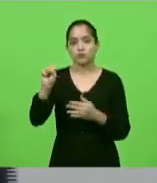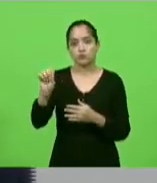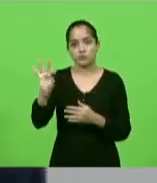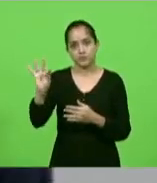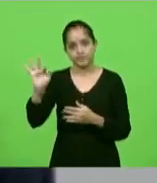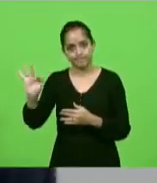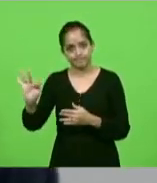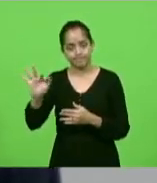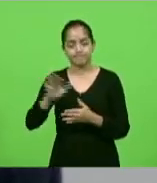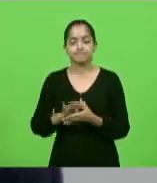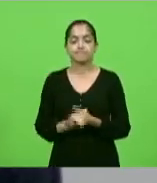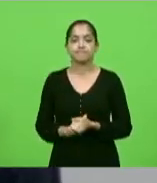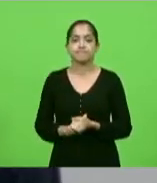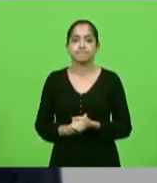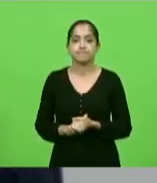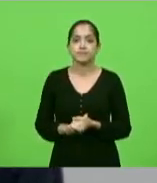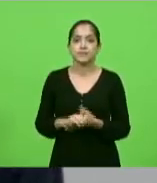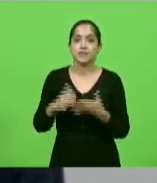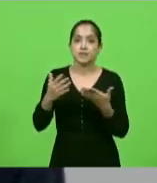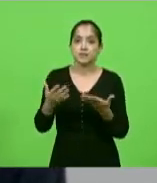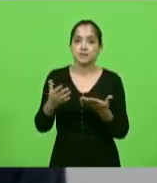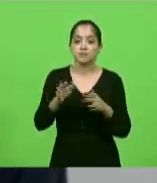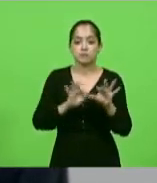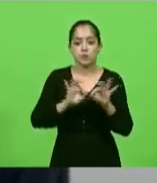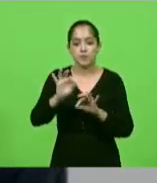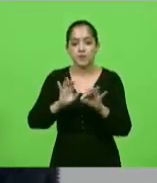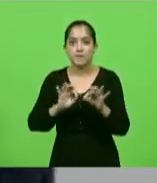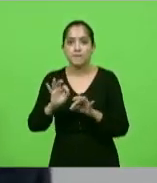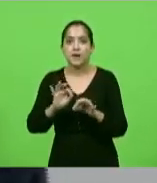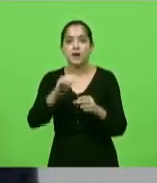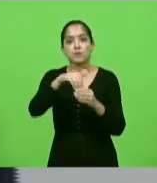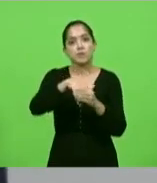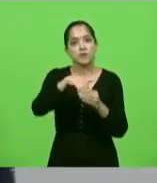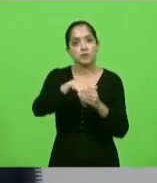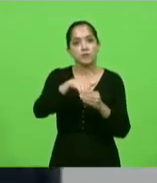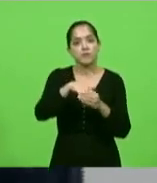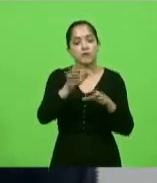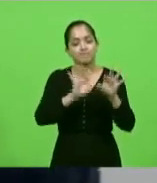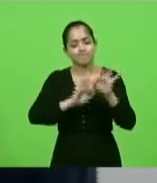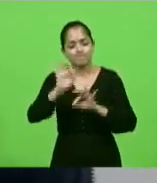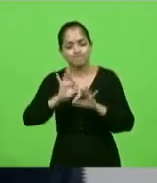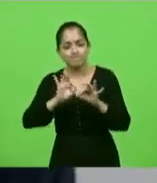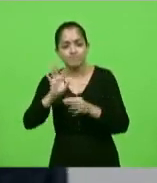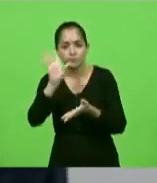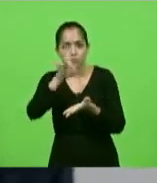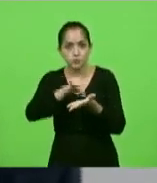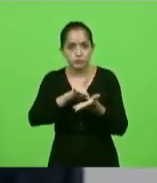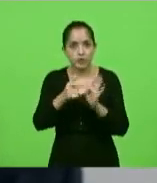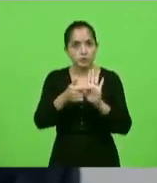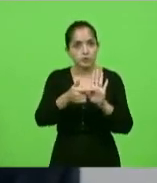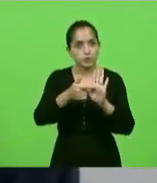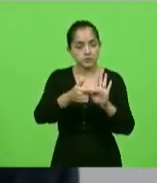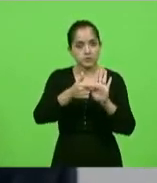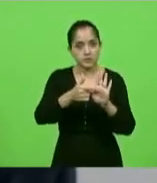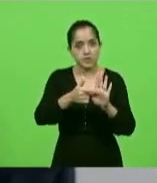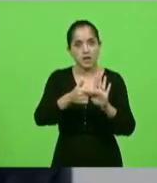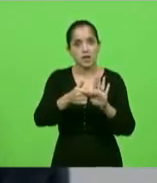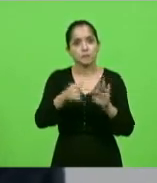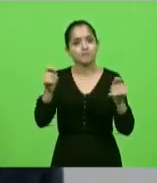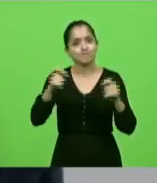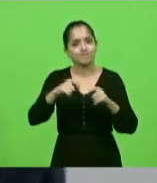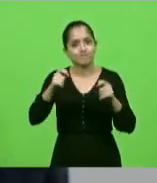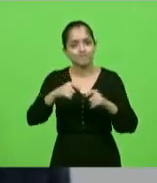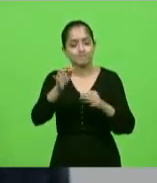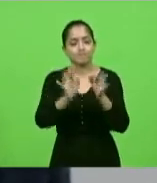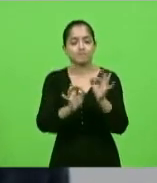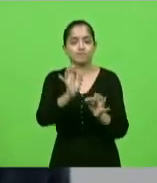Tribunal Federal. Assim é que construo o meu voto apenas debruçado nos fatos trazidos e na sua potencial